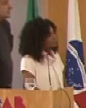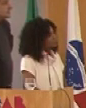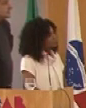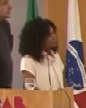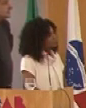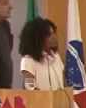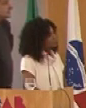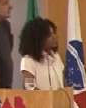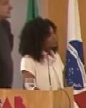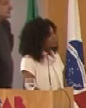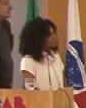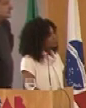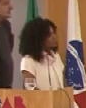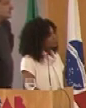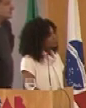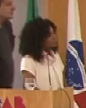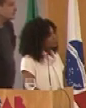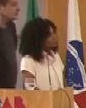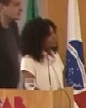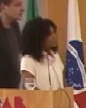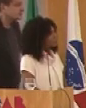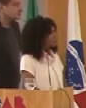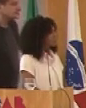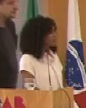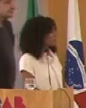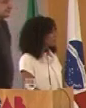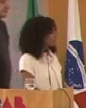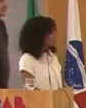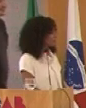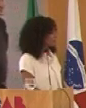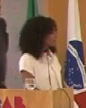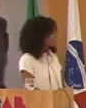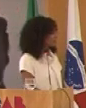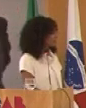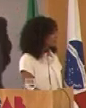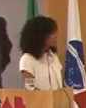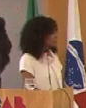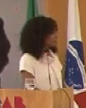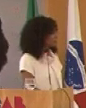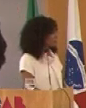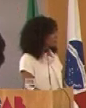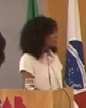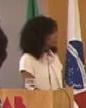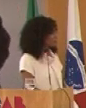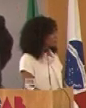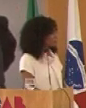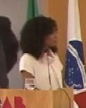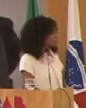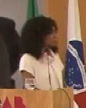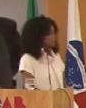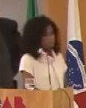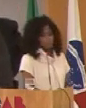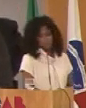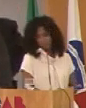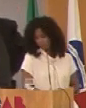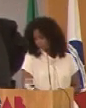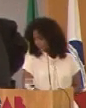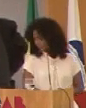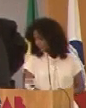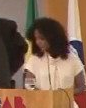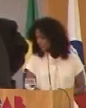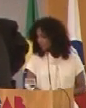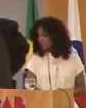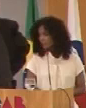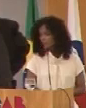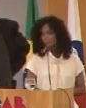questionamento às teologias subordinadas à lógica do mercado, que proclamam e vociferam moralismos e